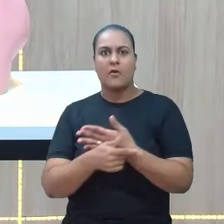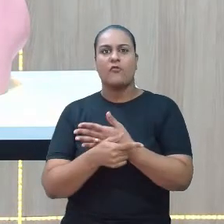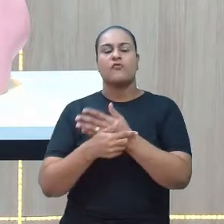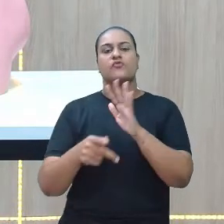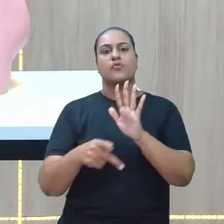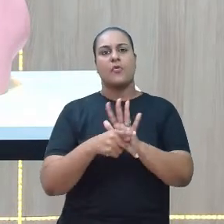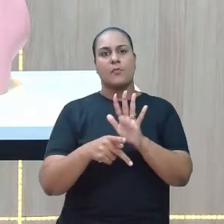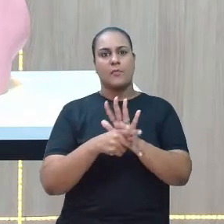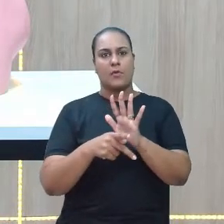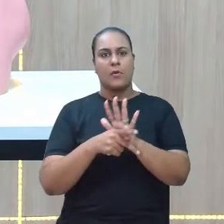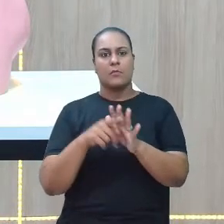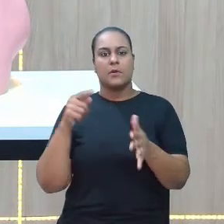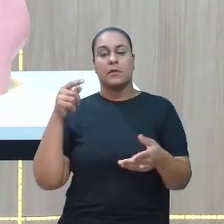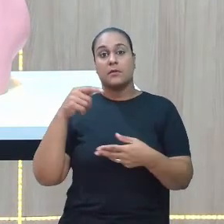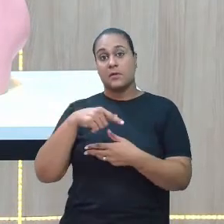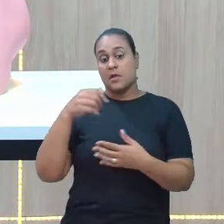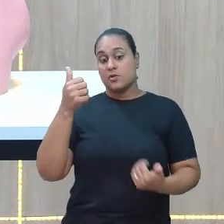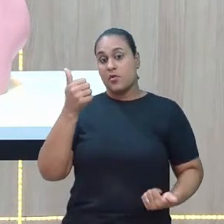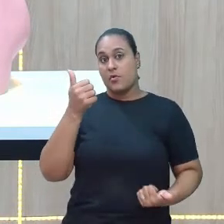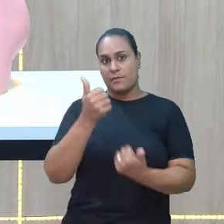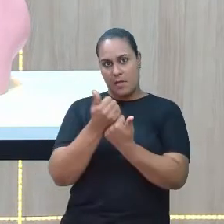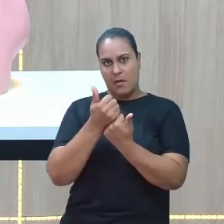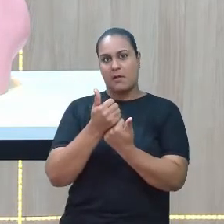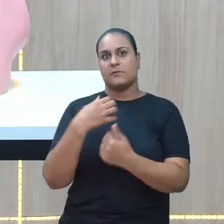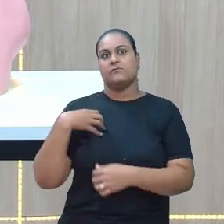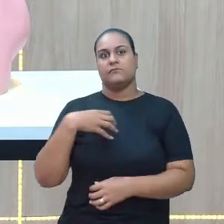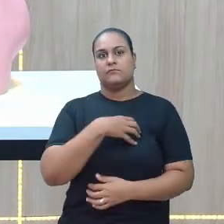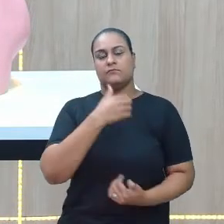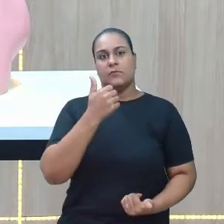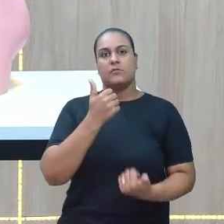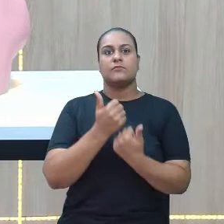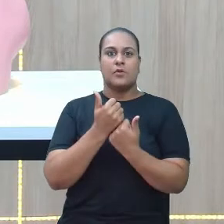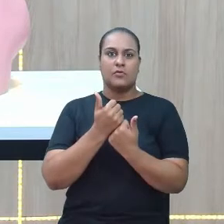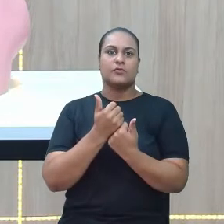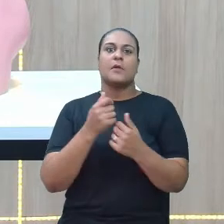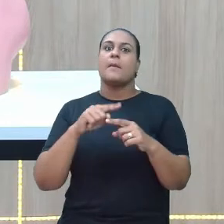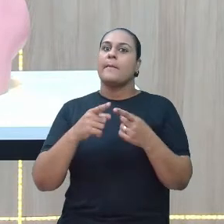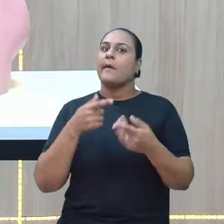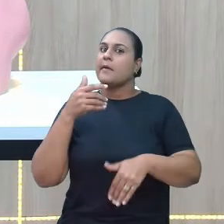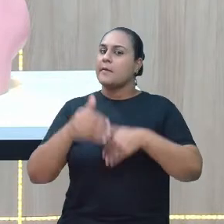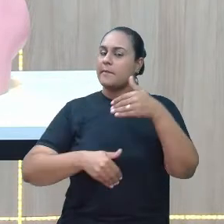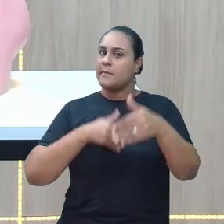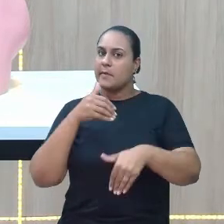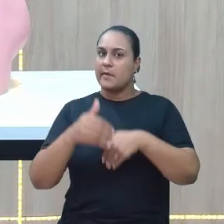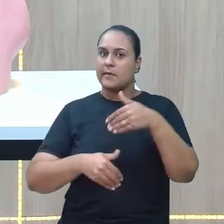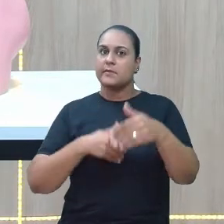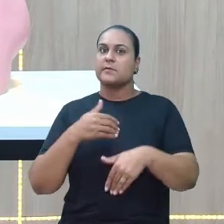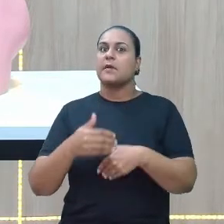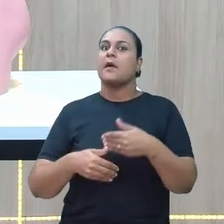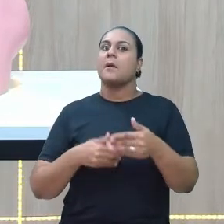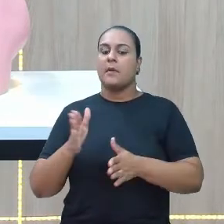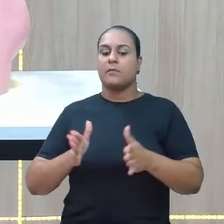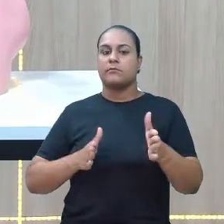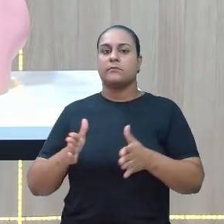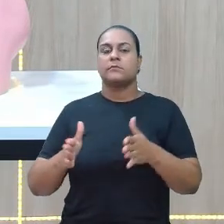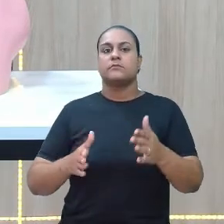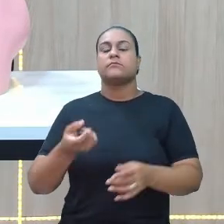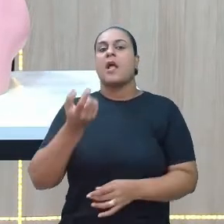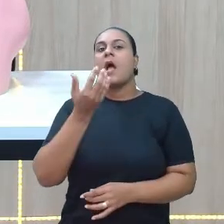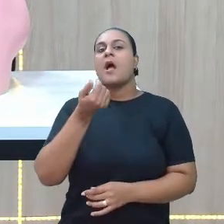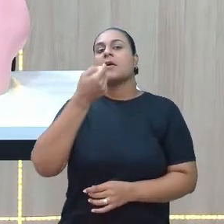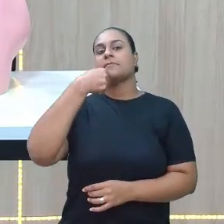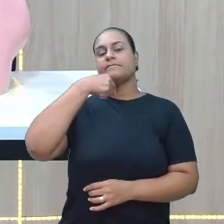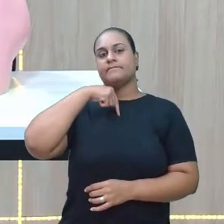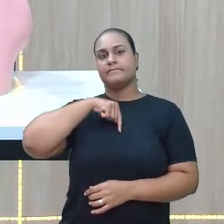glândulas, estão anexas, são órgãos anexos, mas que eles participam da etapa da